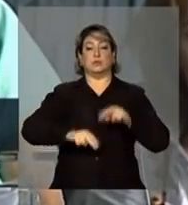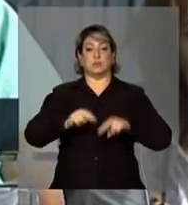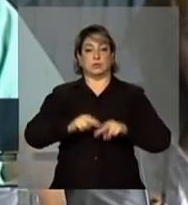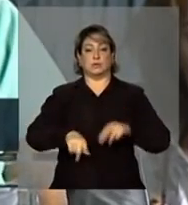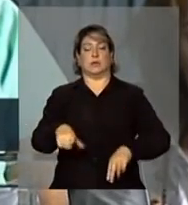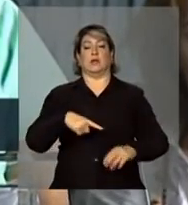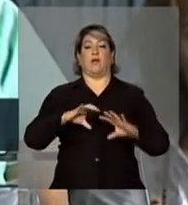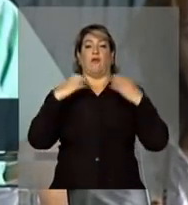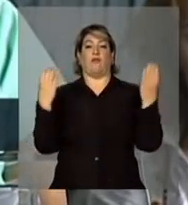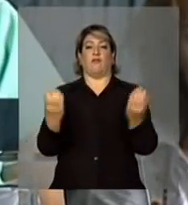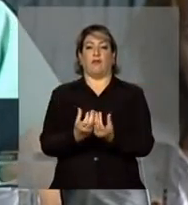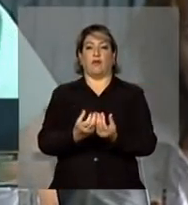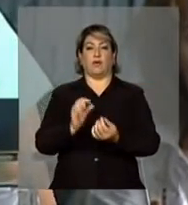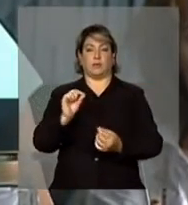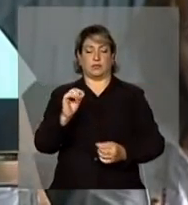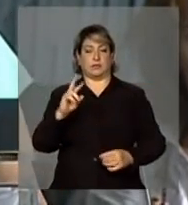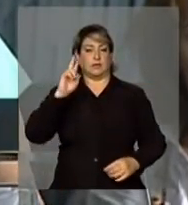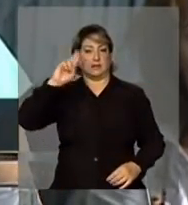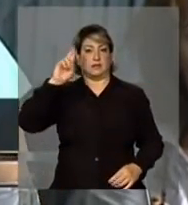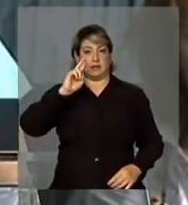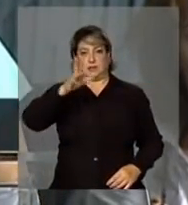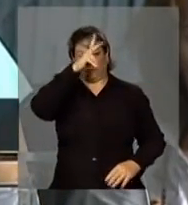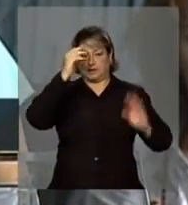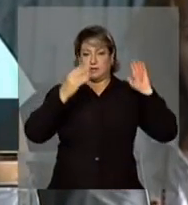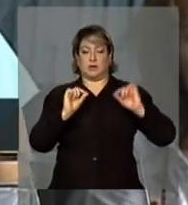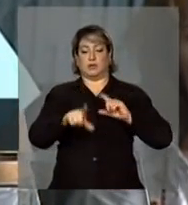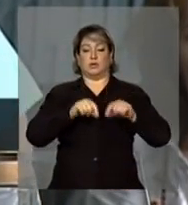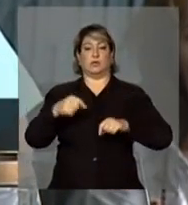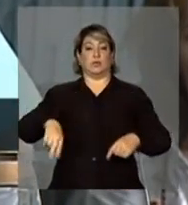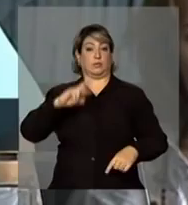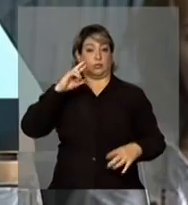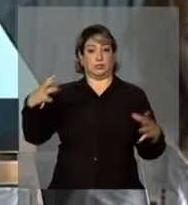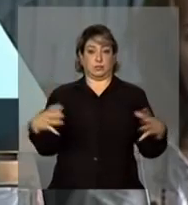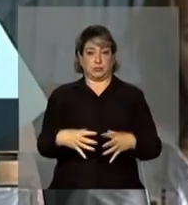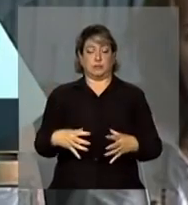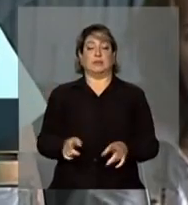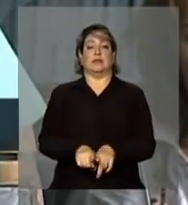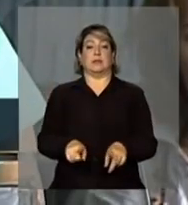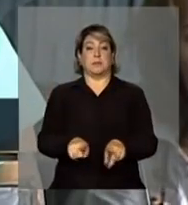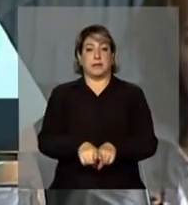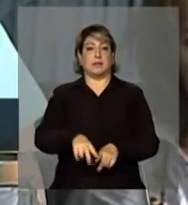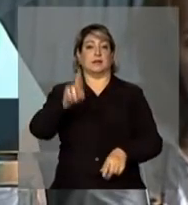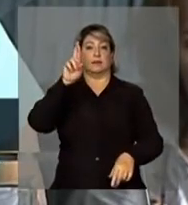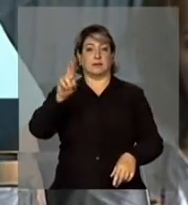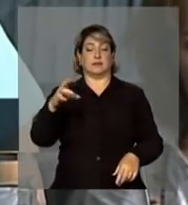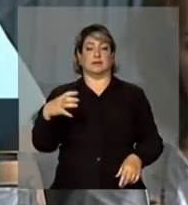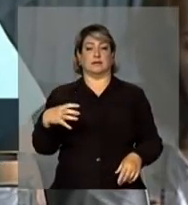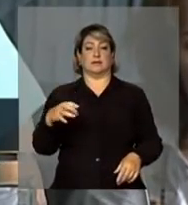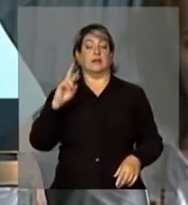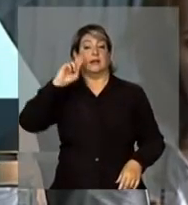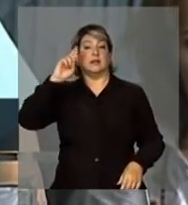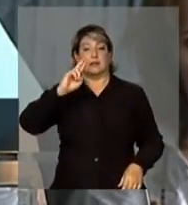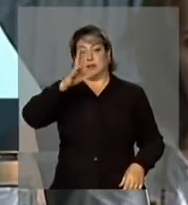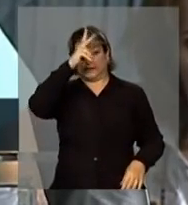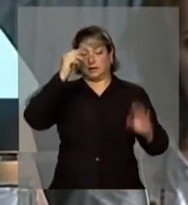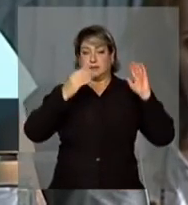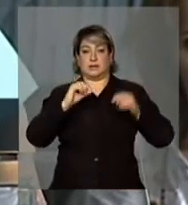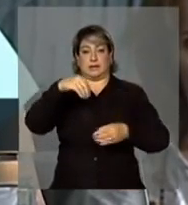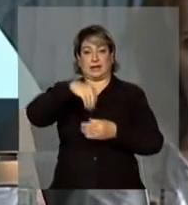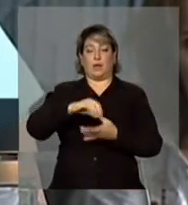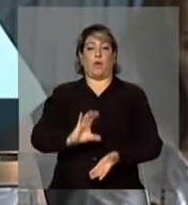das Lideranças Indígenas, onde será eleito o nosso colegiado e também o representante das lideranças indígenas no